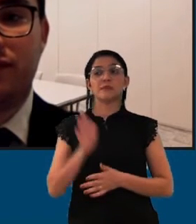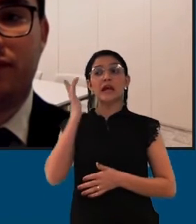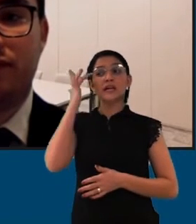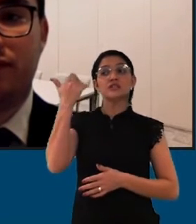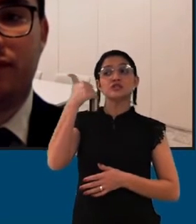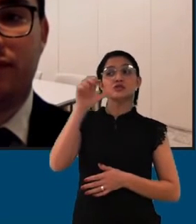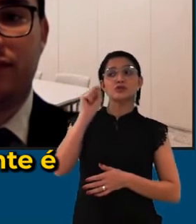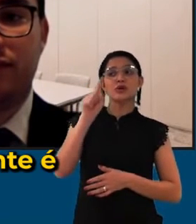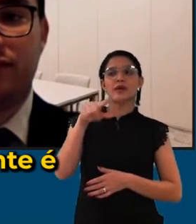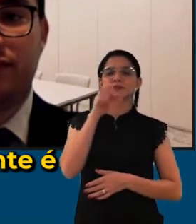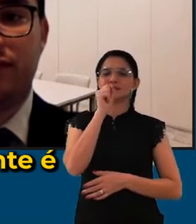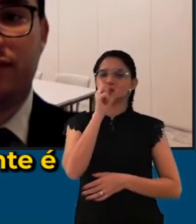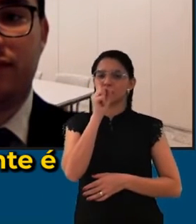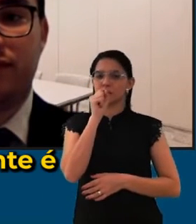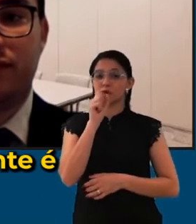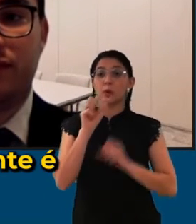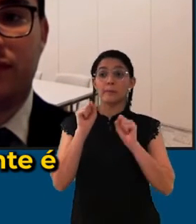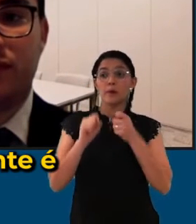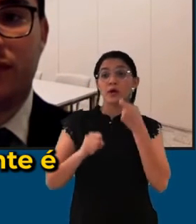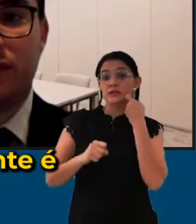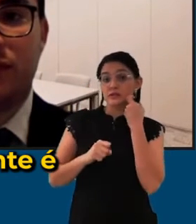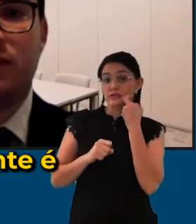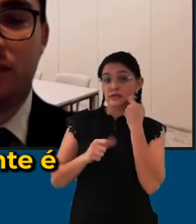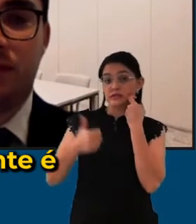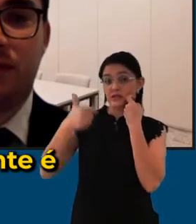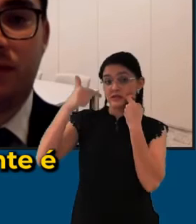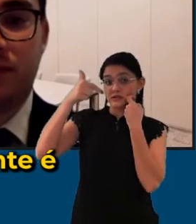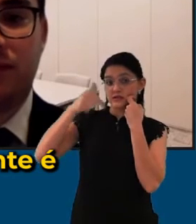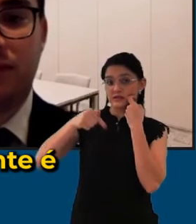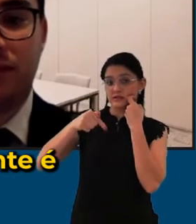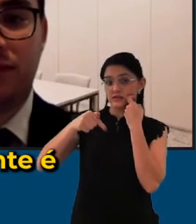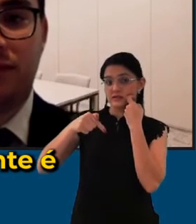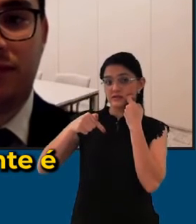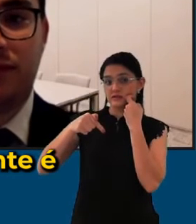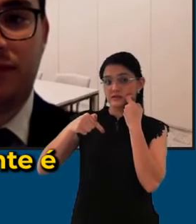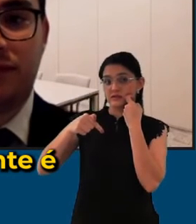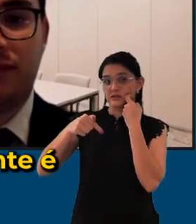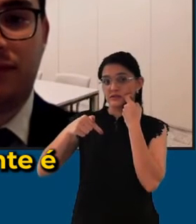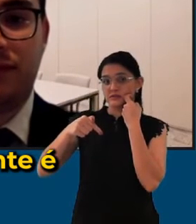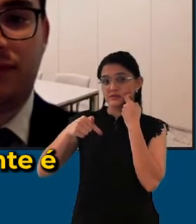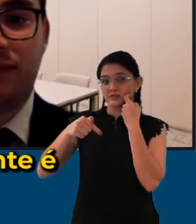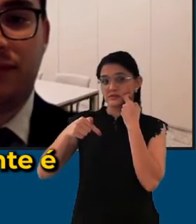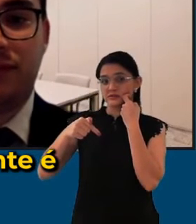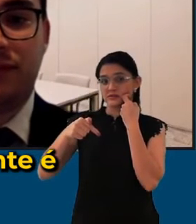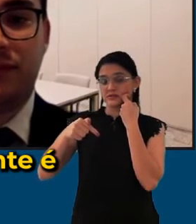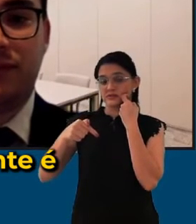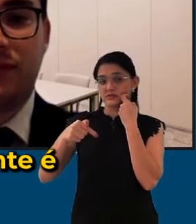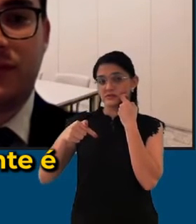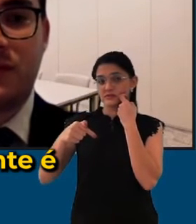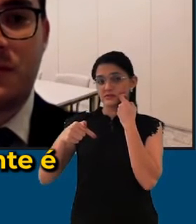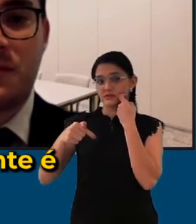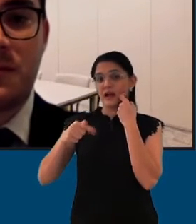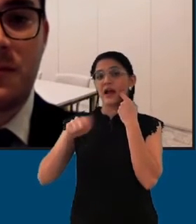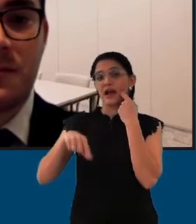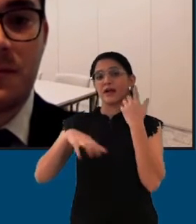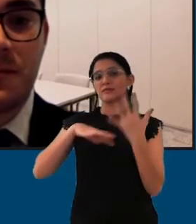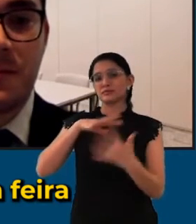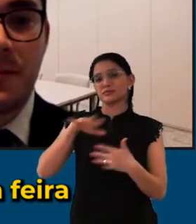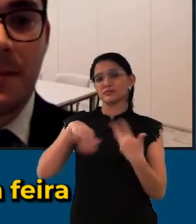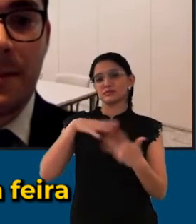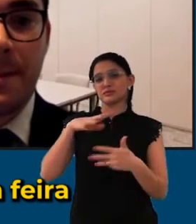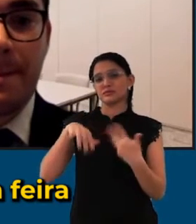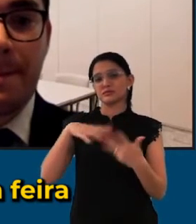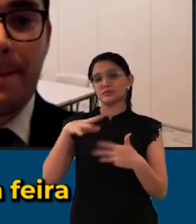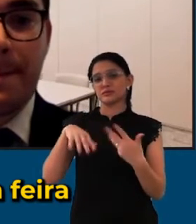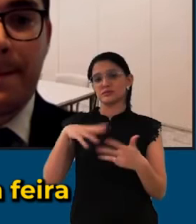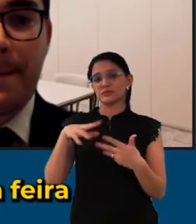Eu acho que pode ser uma sexta-feira, dia 17, mas é bem véspera, assim, é um dia que geralmente é bem tumultuado. A